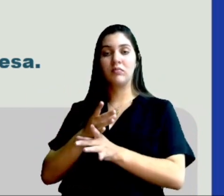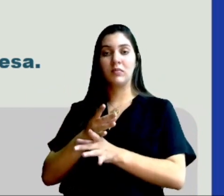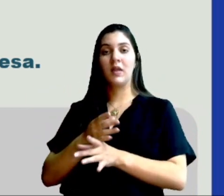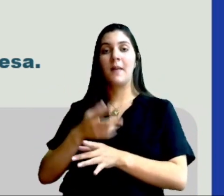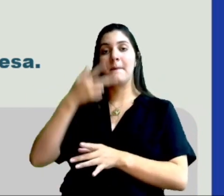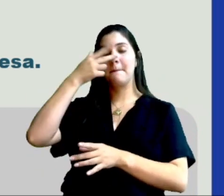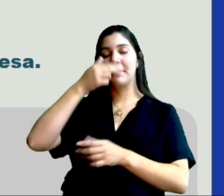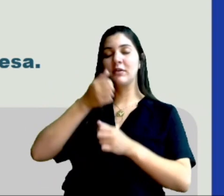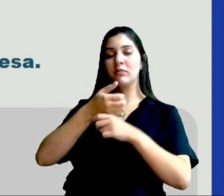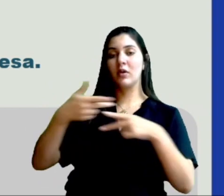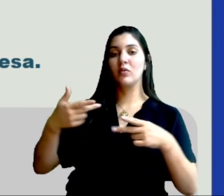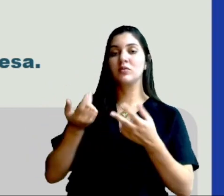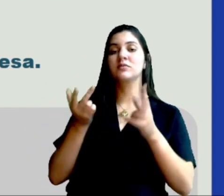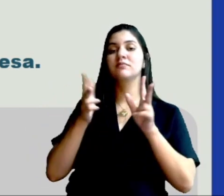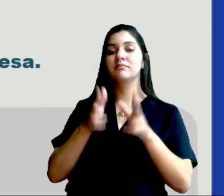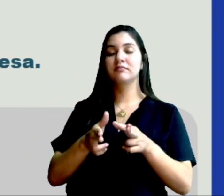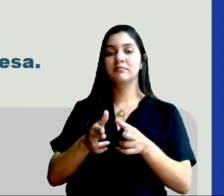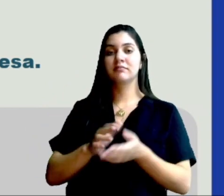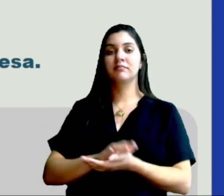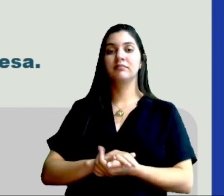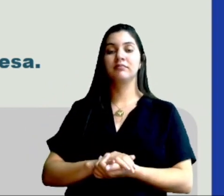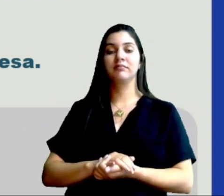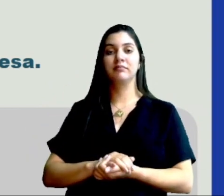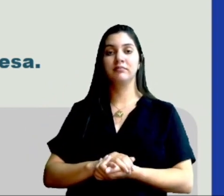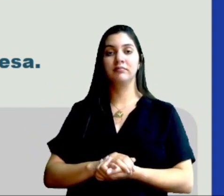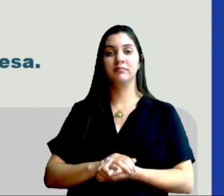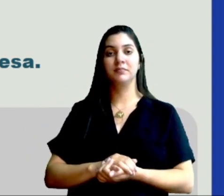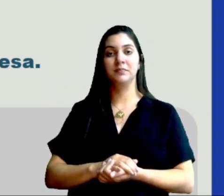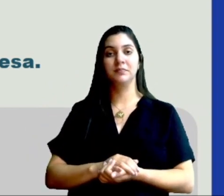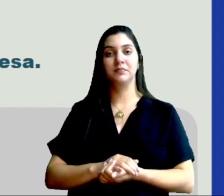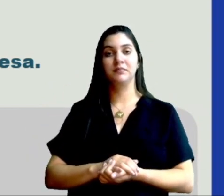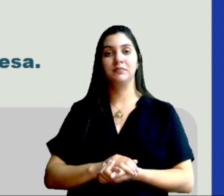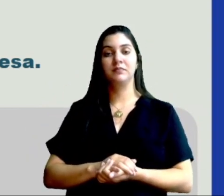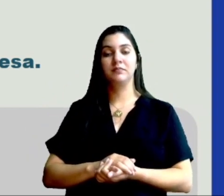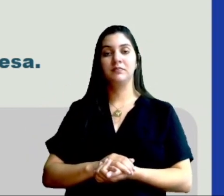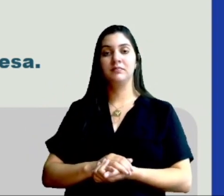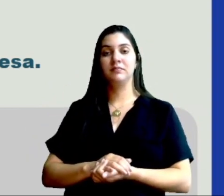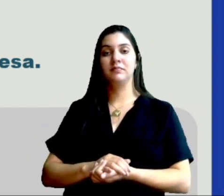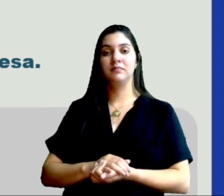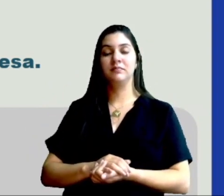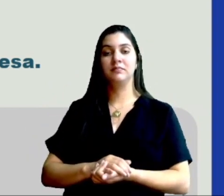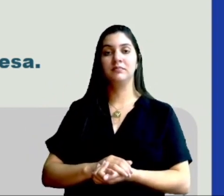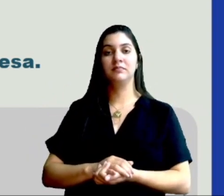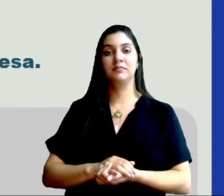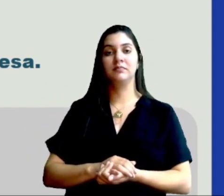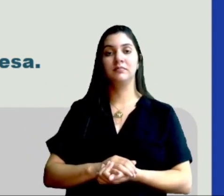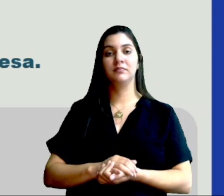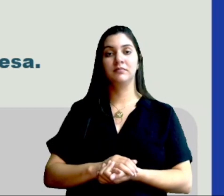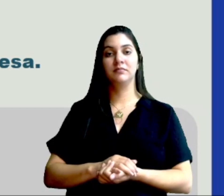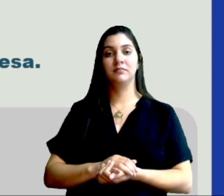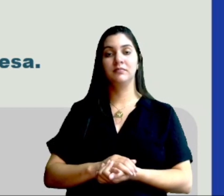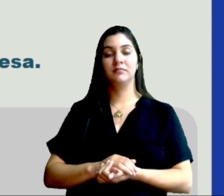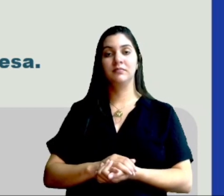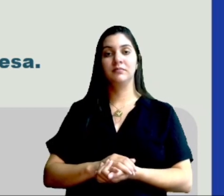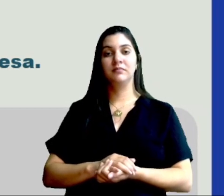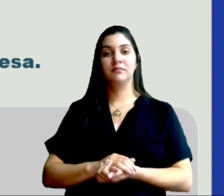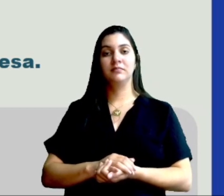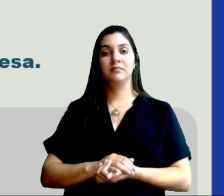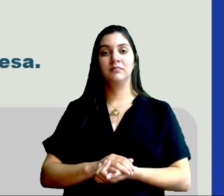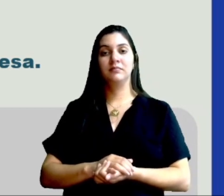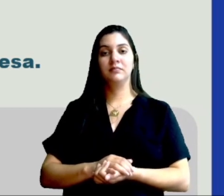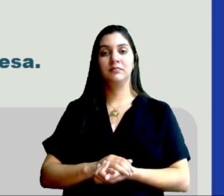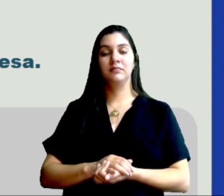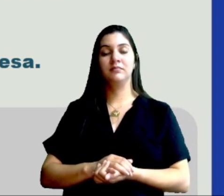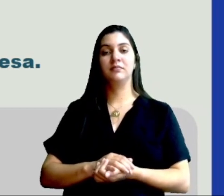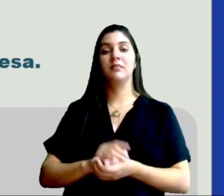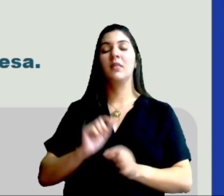A mesma coisa aqui, ó. Me imagino que tu hermano lo embroma.